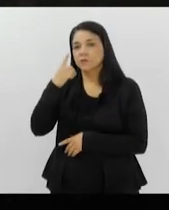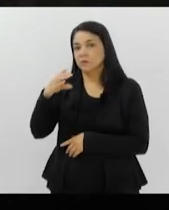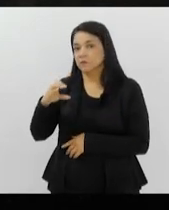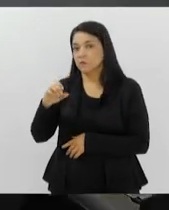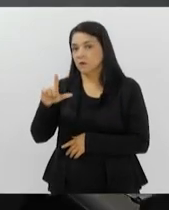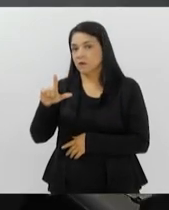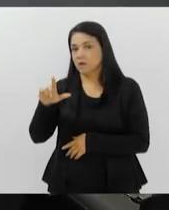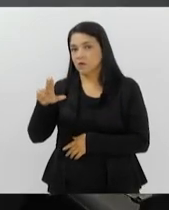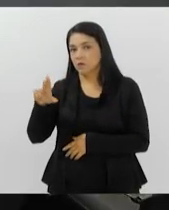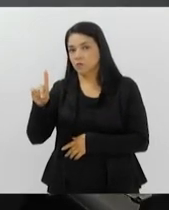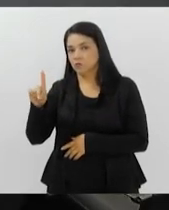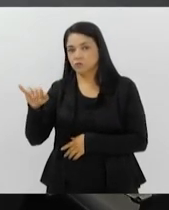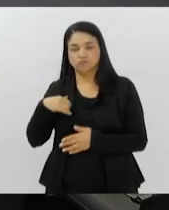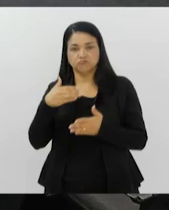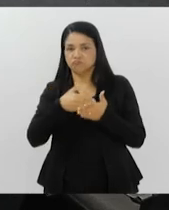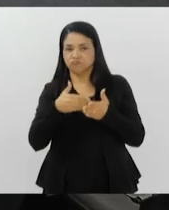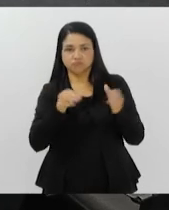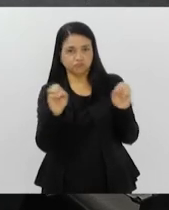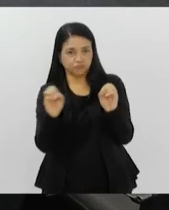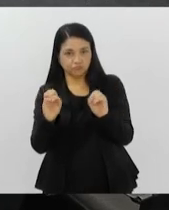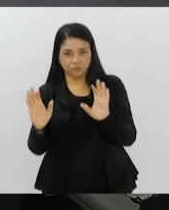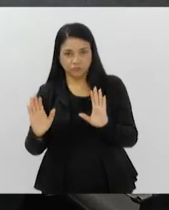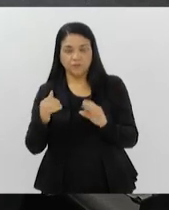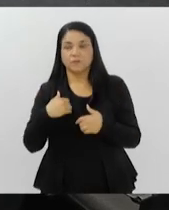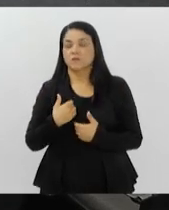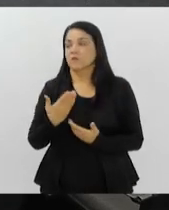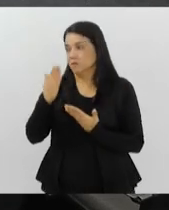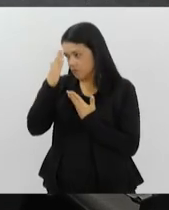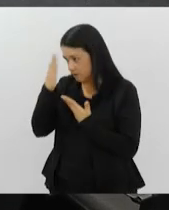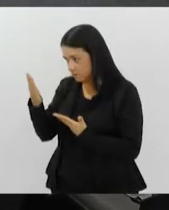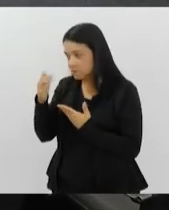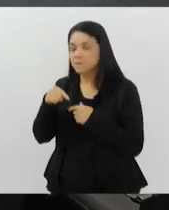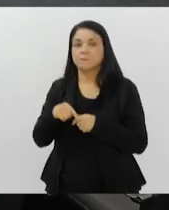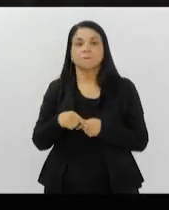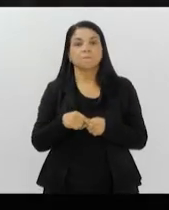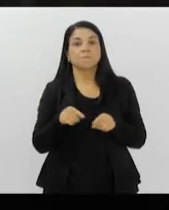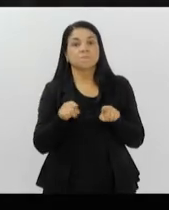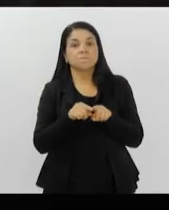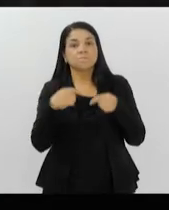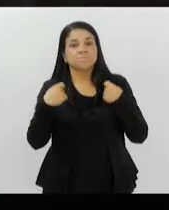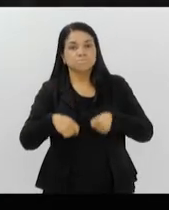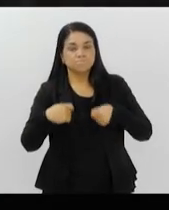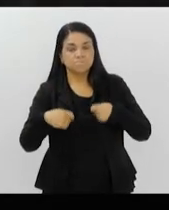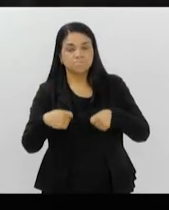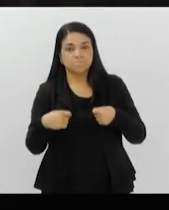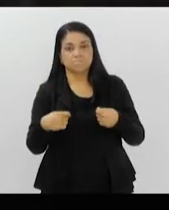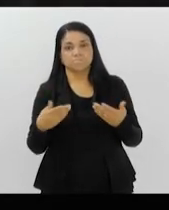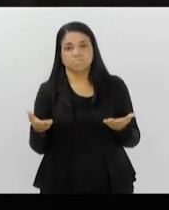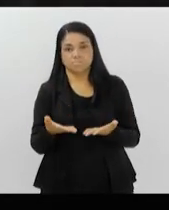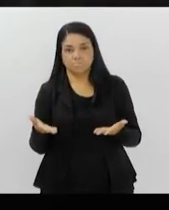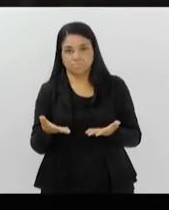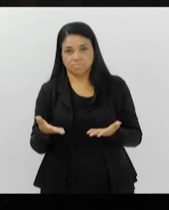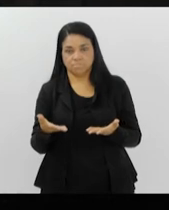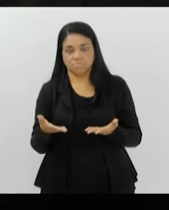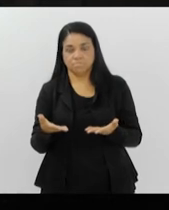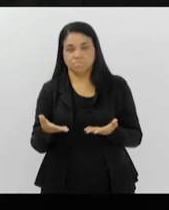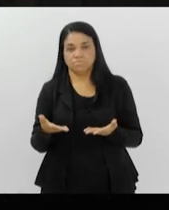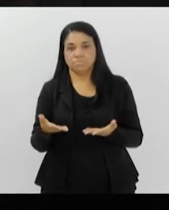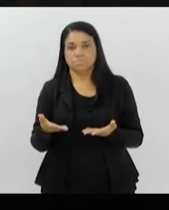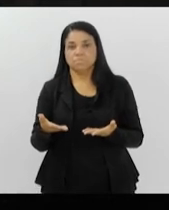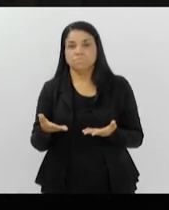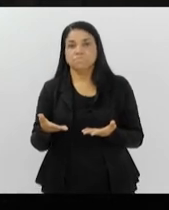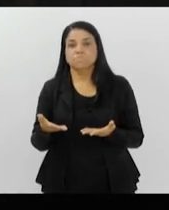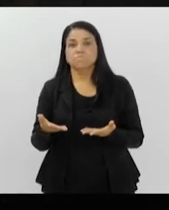não. Obrigado. Assim posto, precisamos agora, deputado Cláudio Caiado,